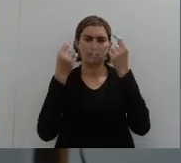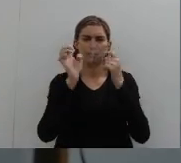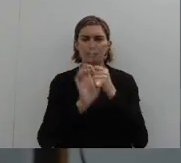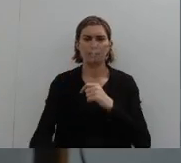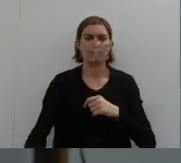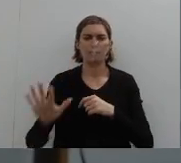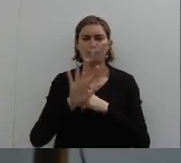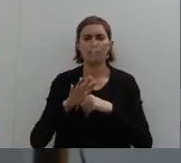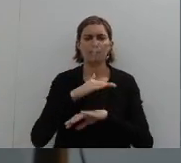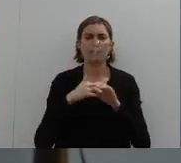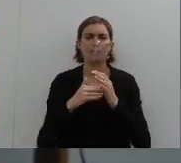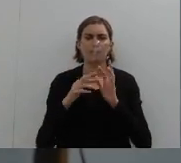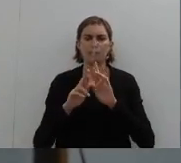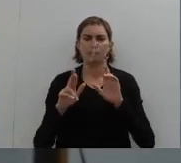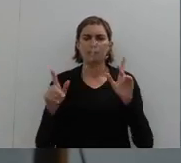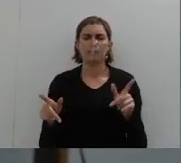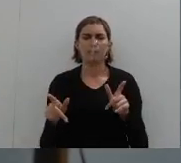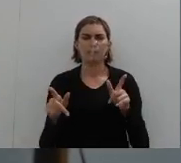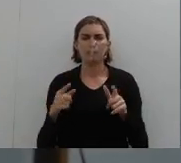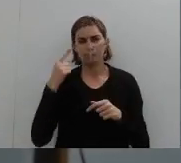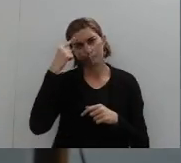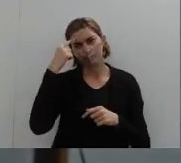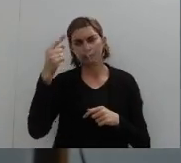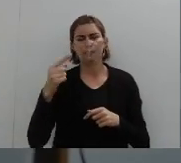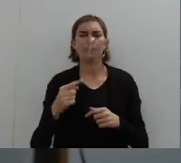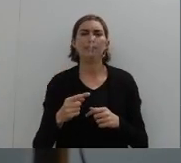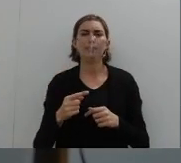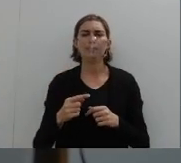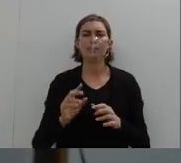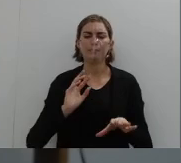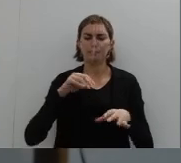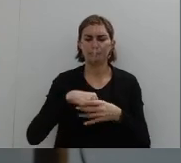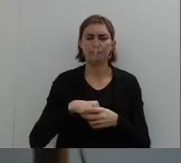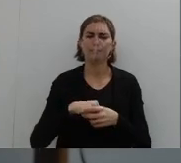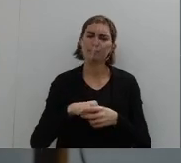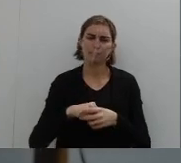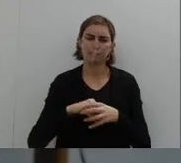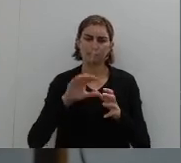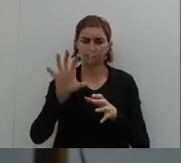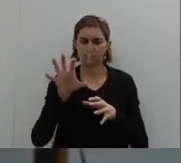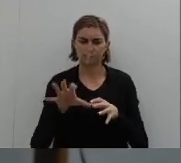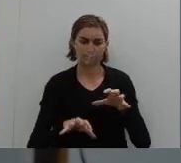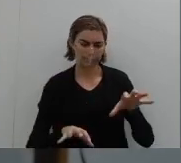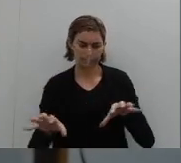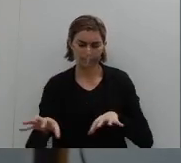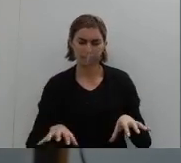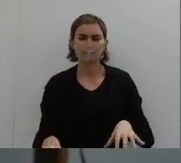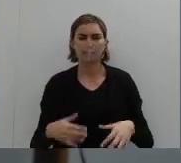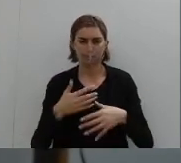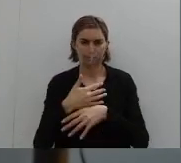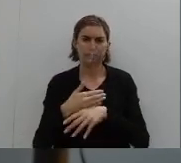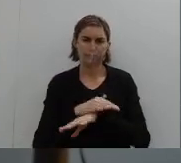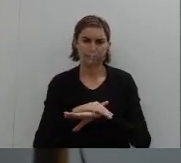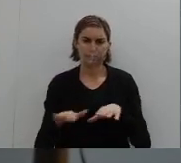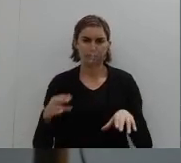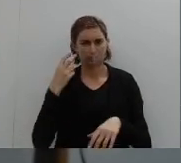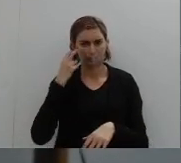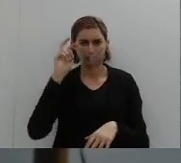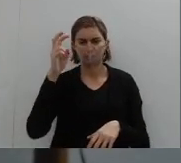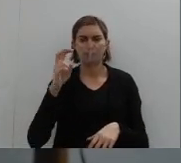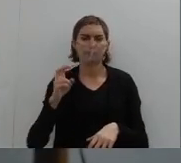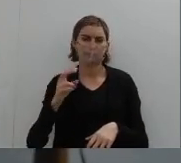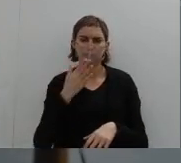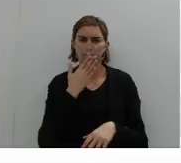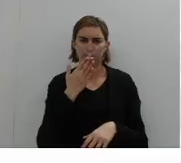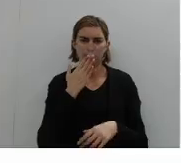europeus é totalmente diferente. E a ideologia deles era implantar isso nas suas colônias e acabar com a cultura